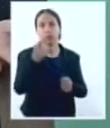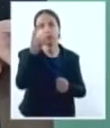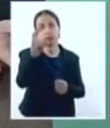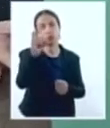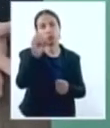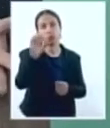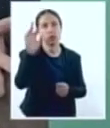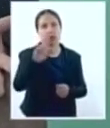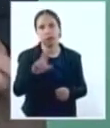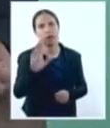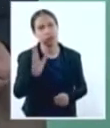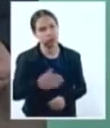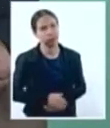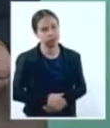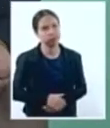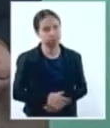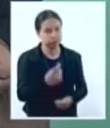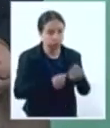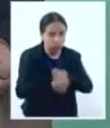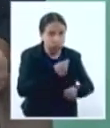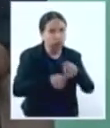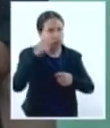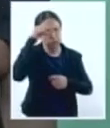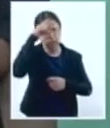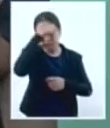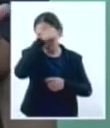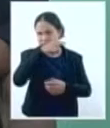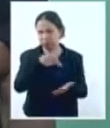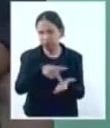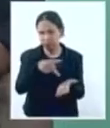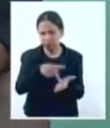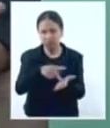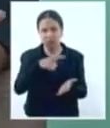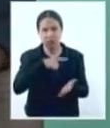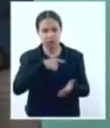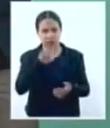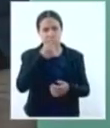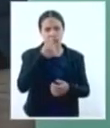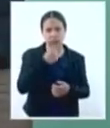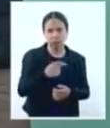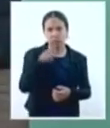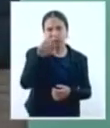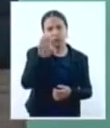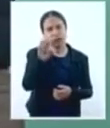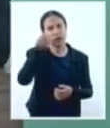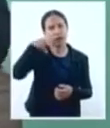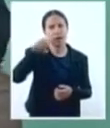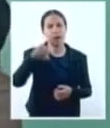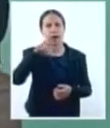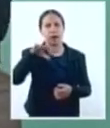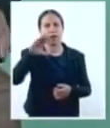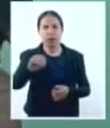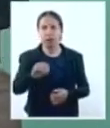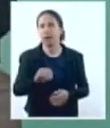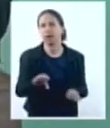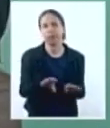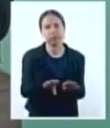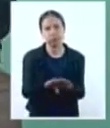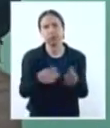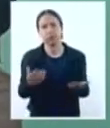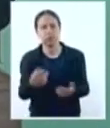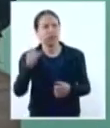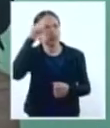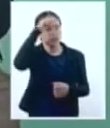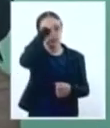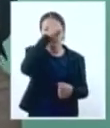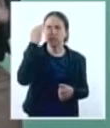como o negócio é levado mesmo. Sim. Né? Você tem essa questão de genéricos, de similares, de medicamentos éticos, e é muito difícil para o cidadão comum compreender esse universo,